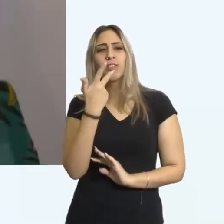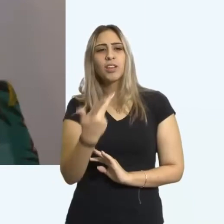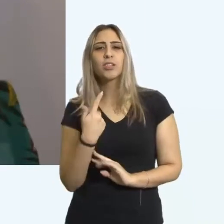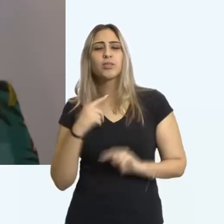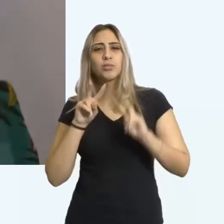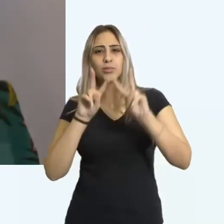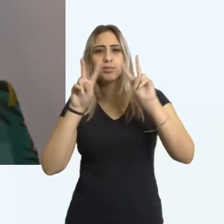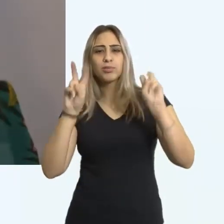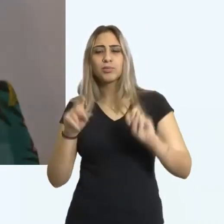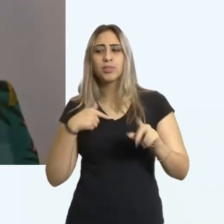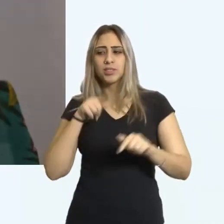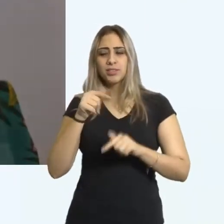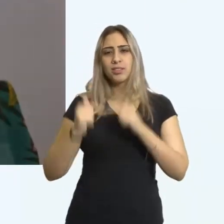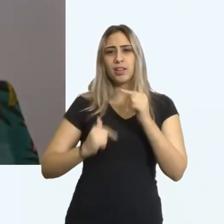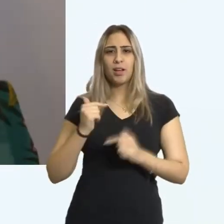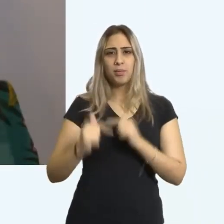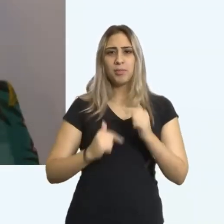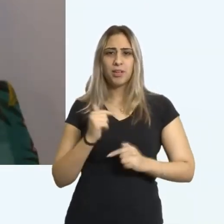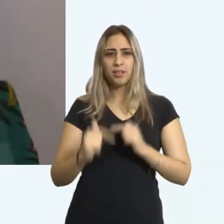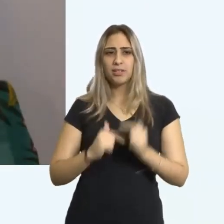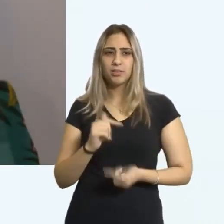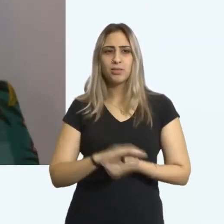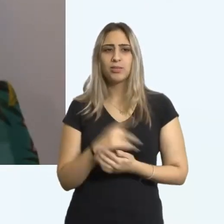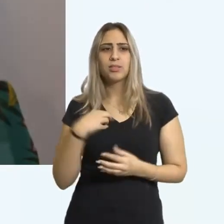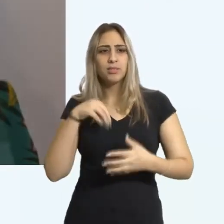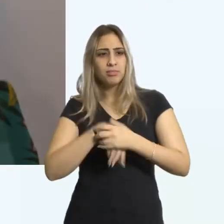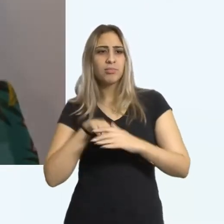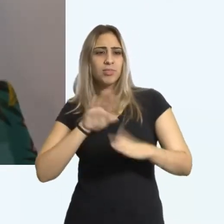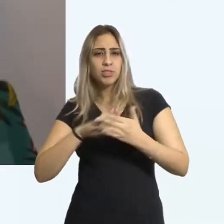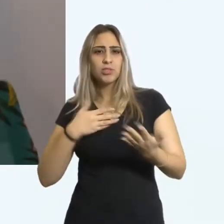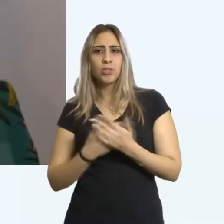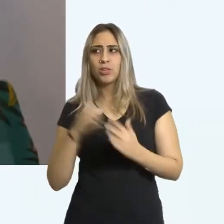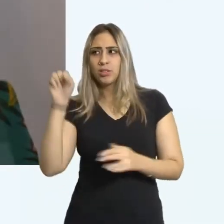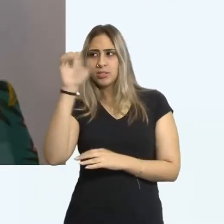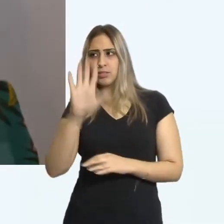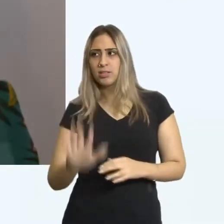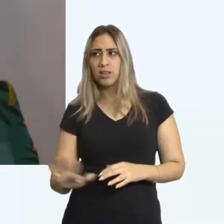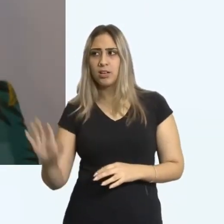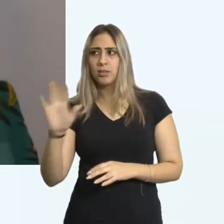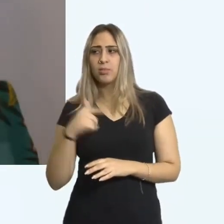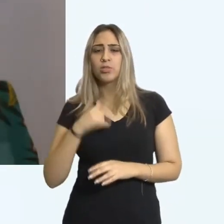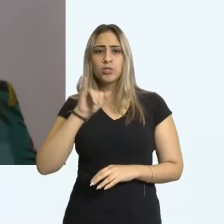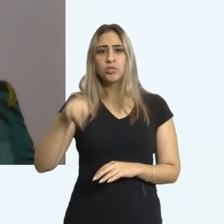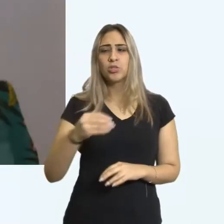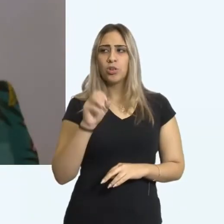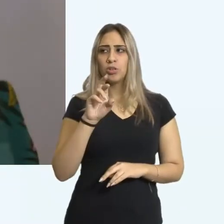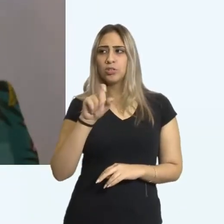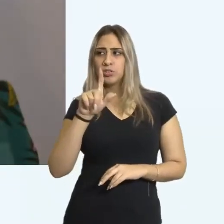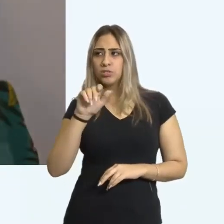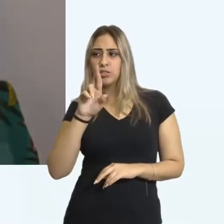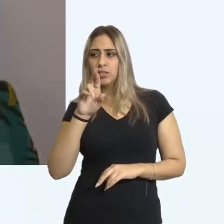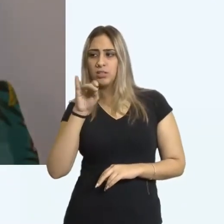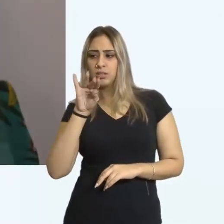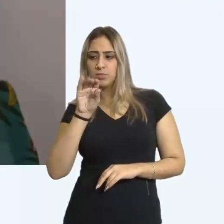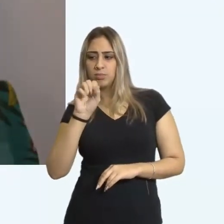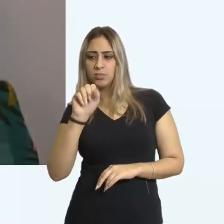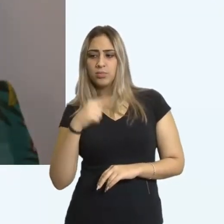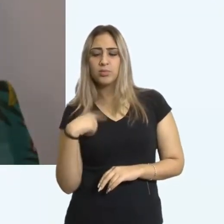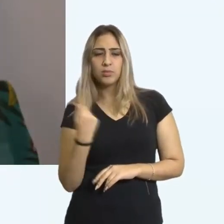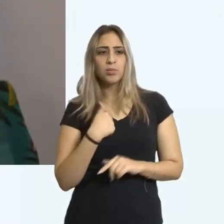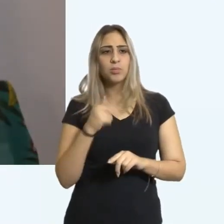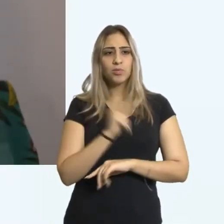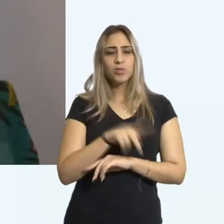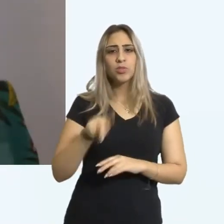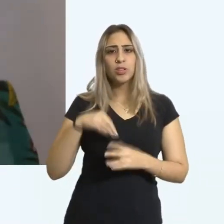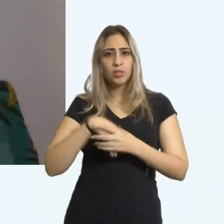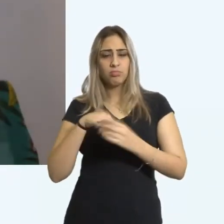sobre esse trabalho que foi realizado na Escola Estadual Jorge rahme agradecer também ao pedido